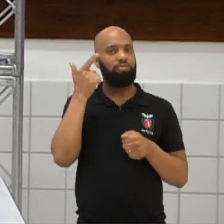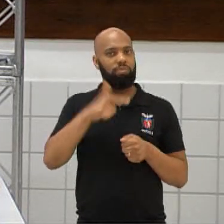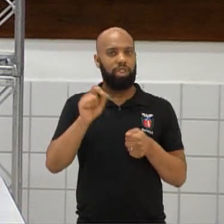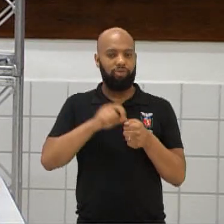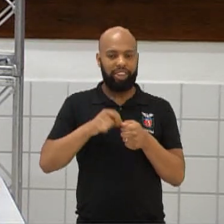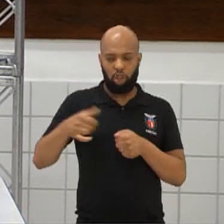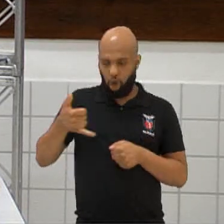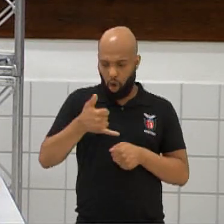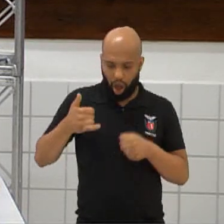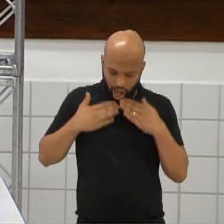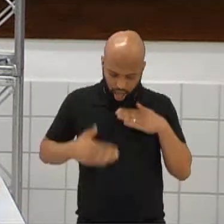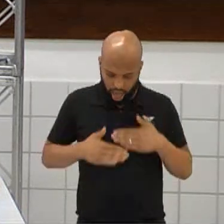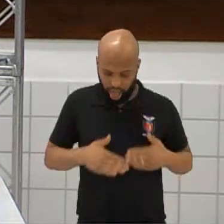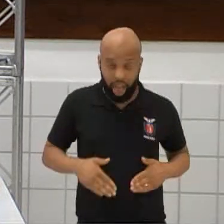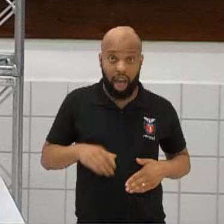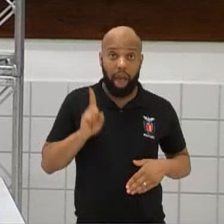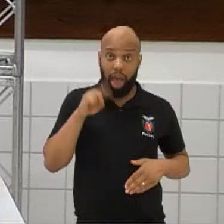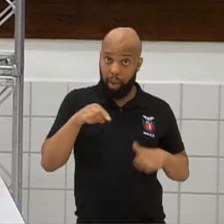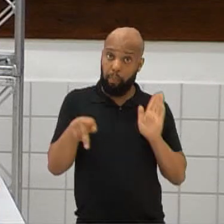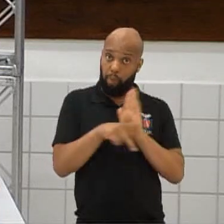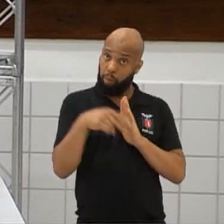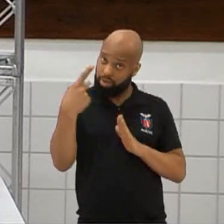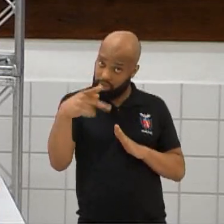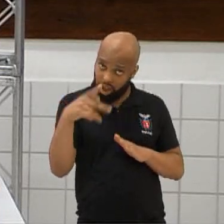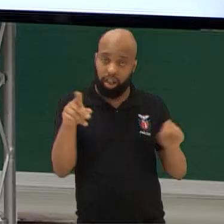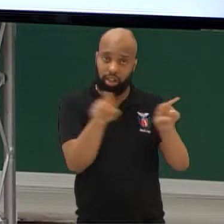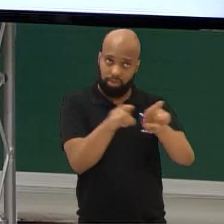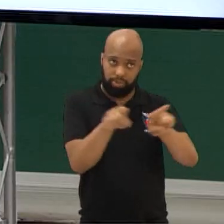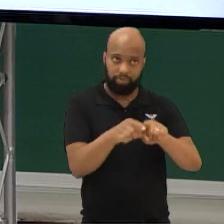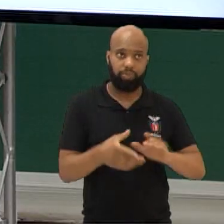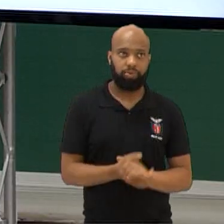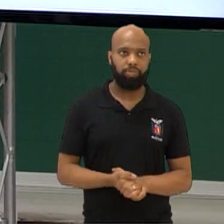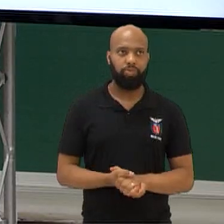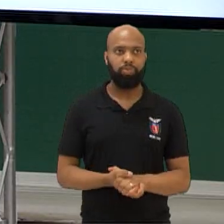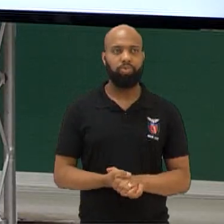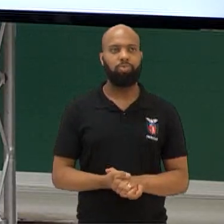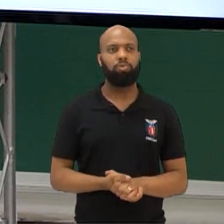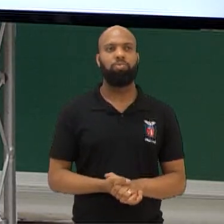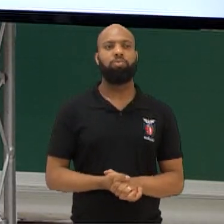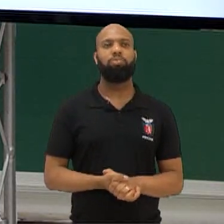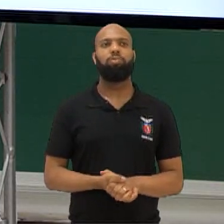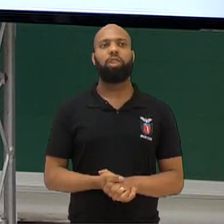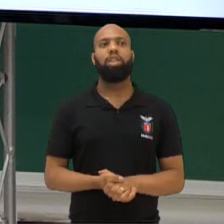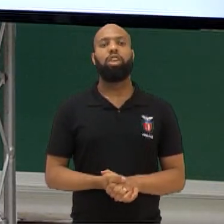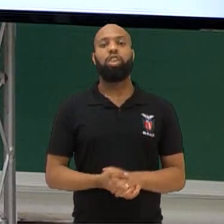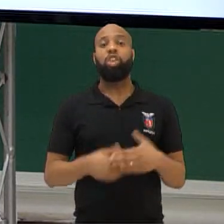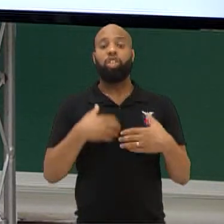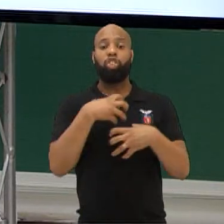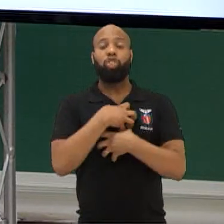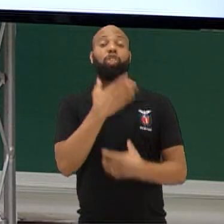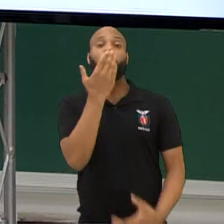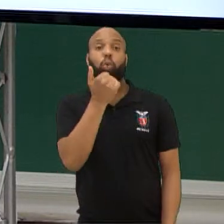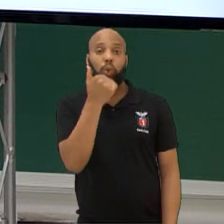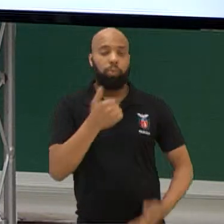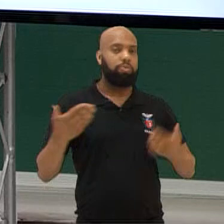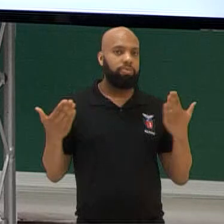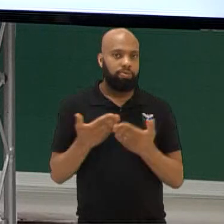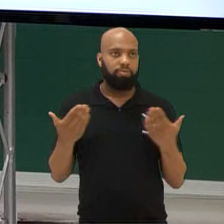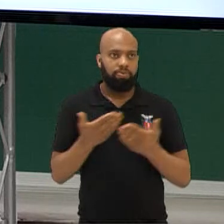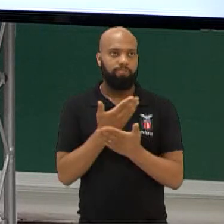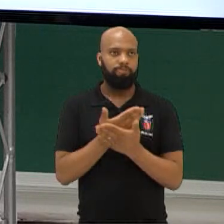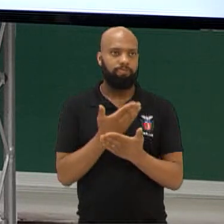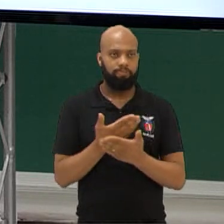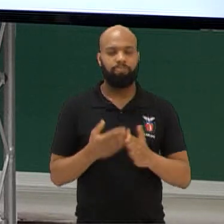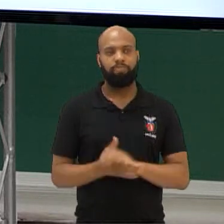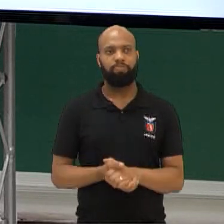também por conta disso. Vamos prosseguindo? Tá? Hábitos alimentares. Então, vamos falar agora sobre a ecologia